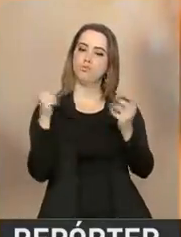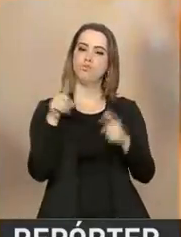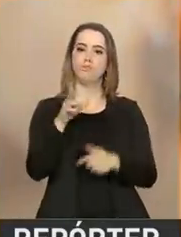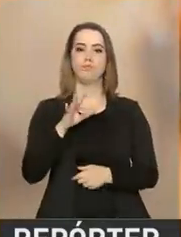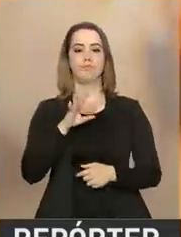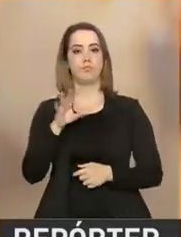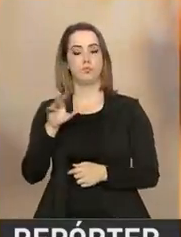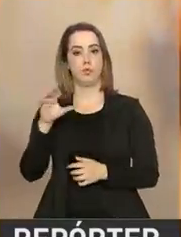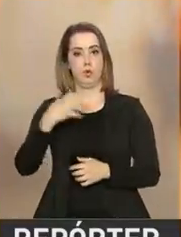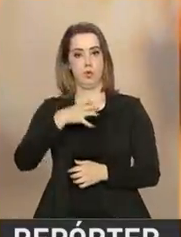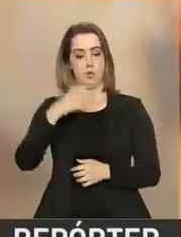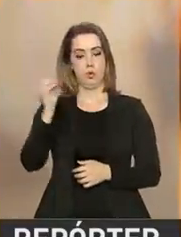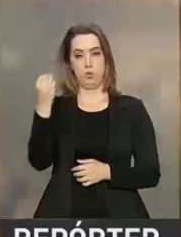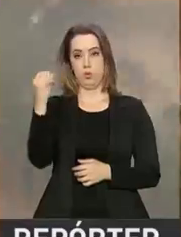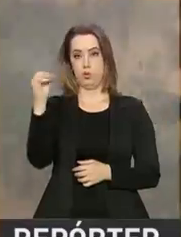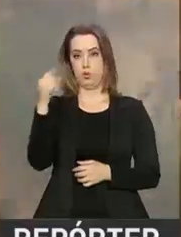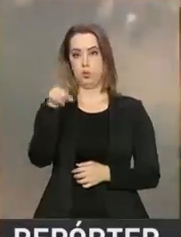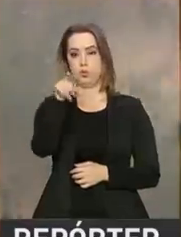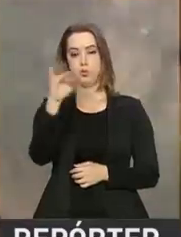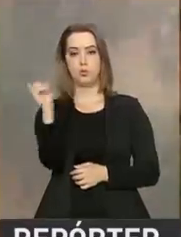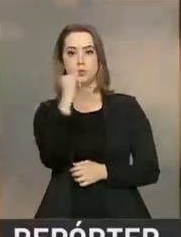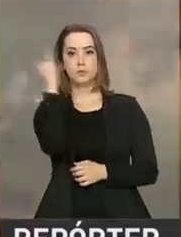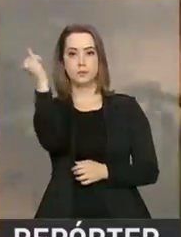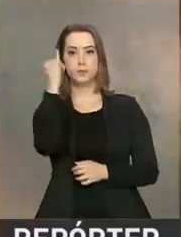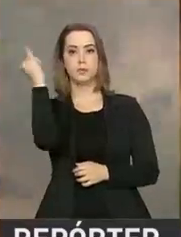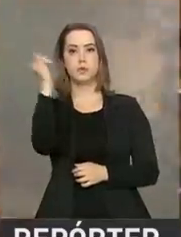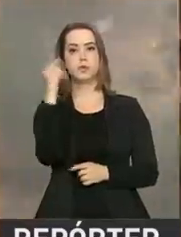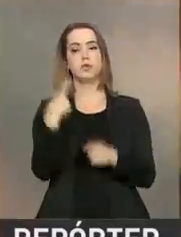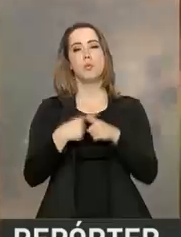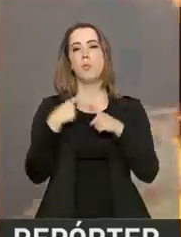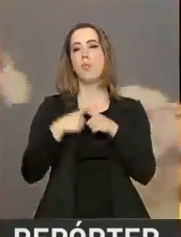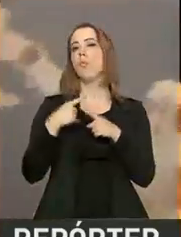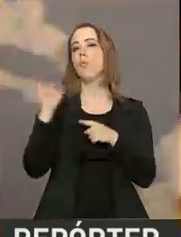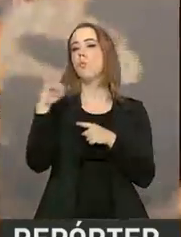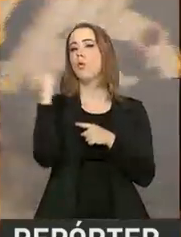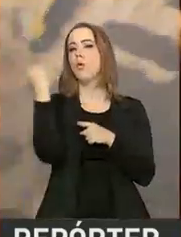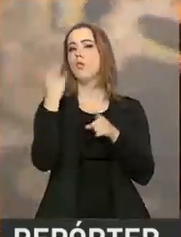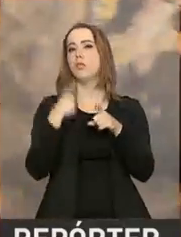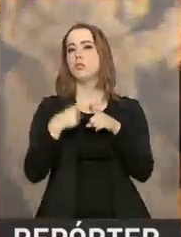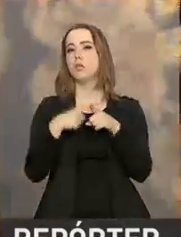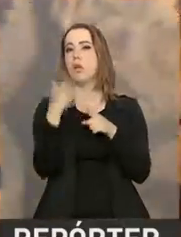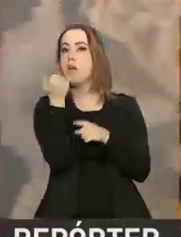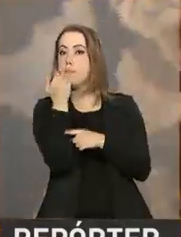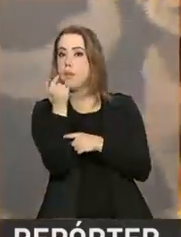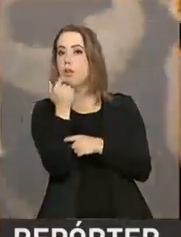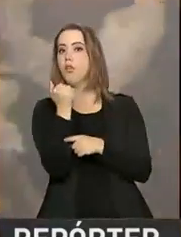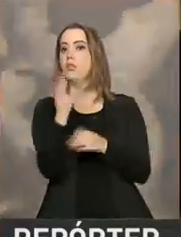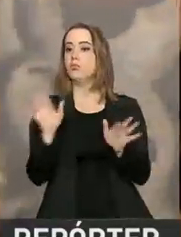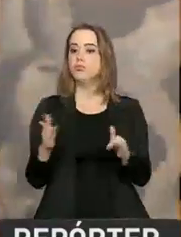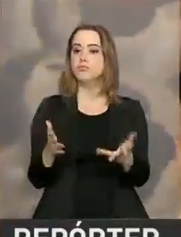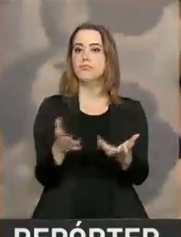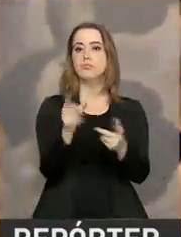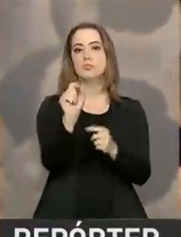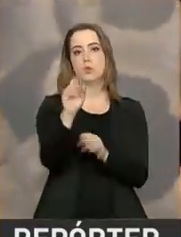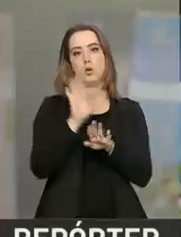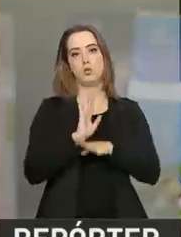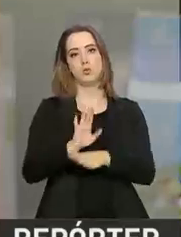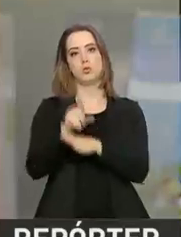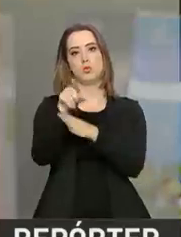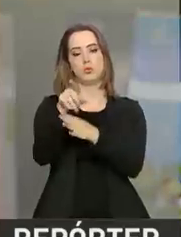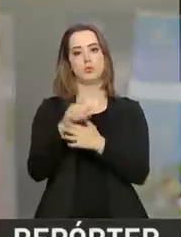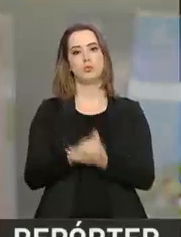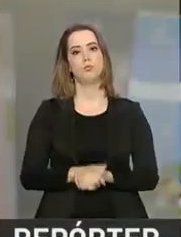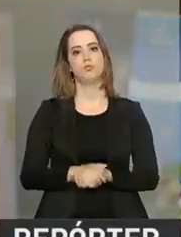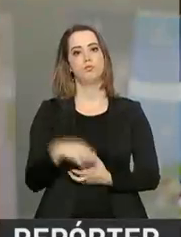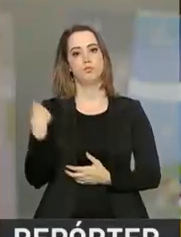stand vai mostrar a importância das abelhas na produção de alimentos A ideia é trabalhar o assunto com crianças de forma lúdica